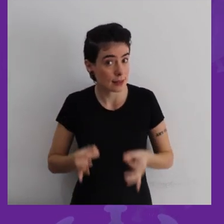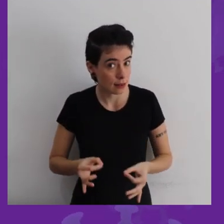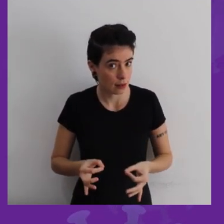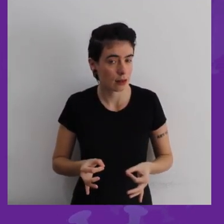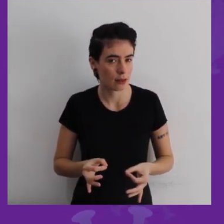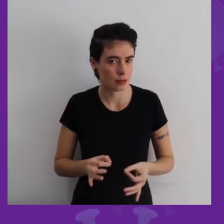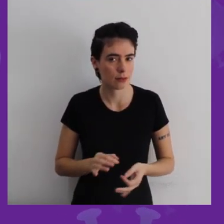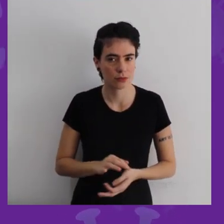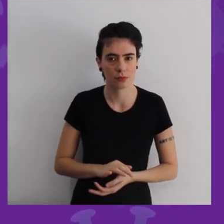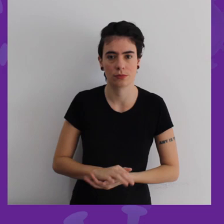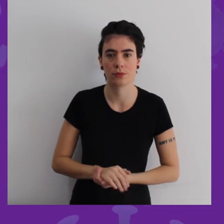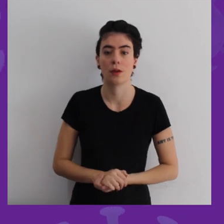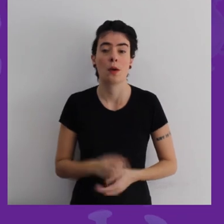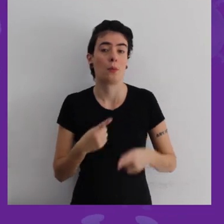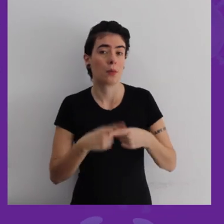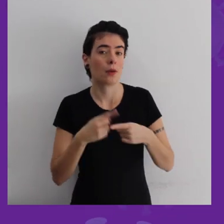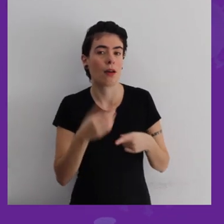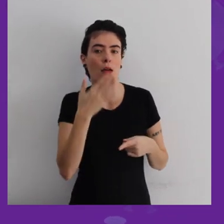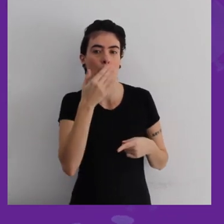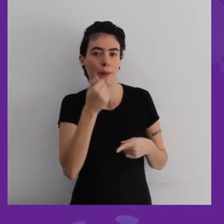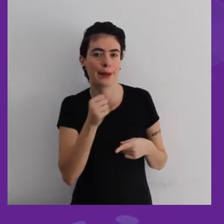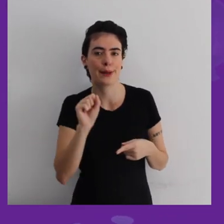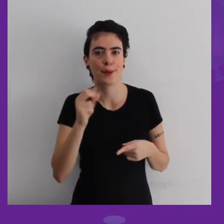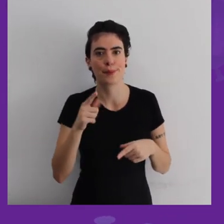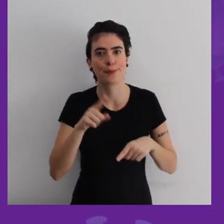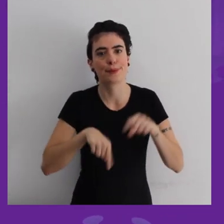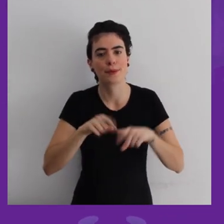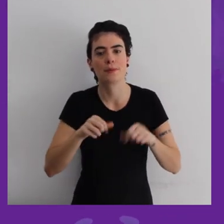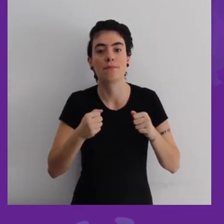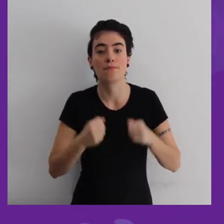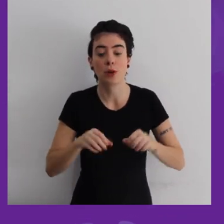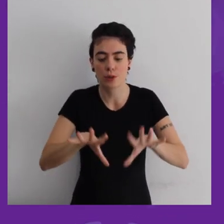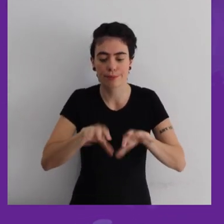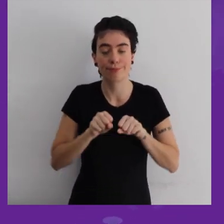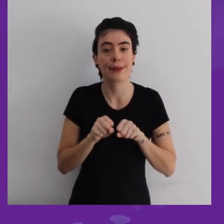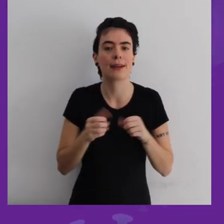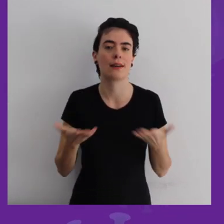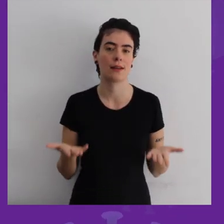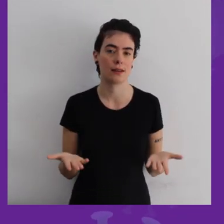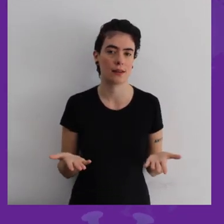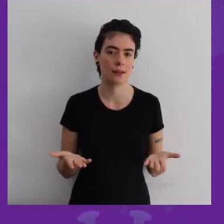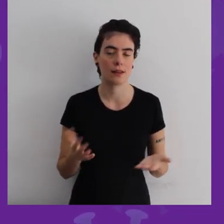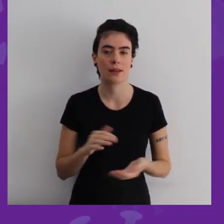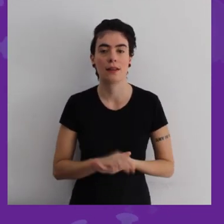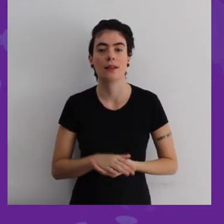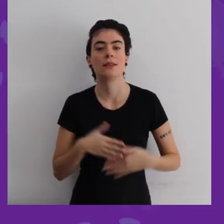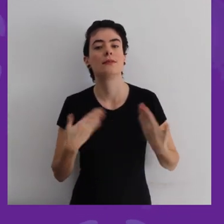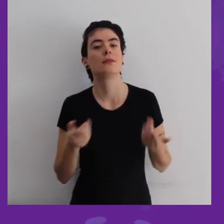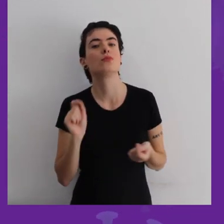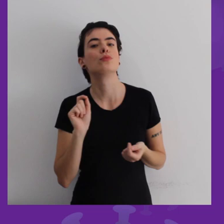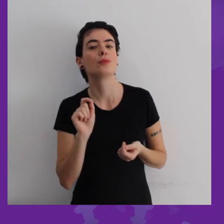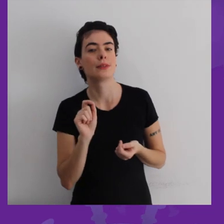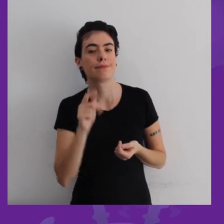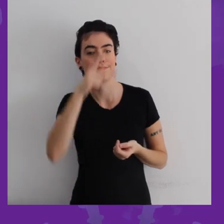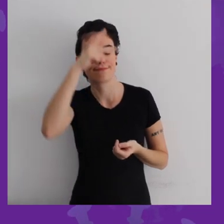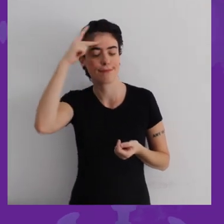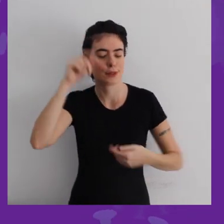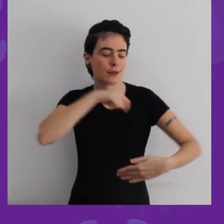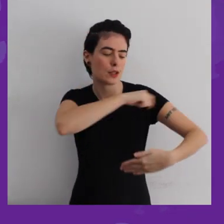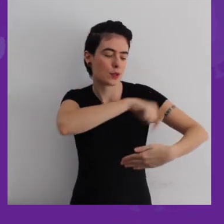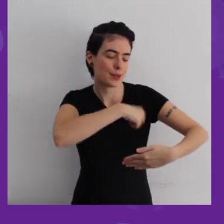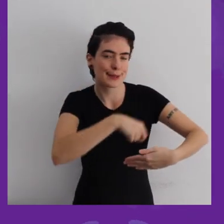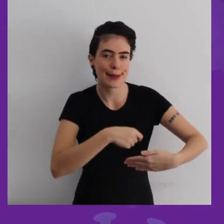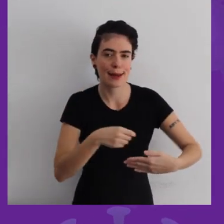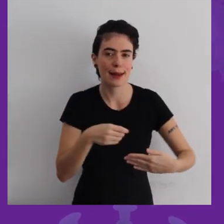para não contaminar o alimento ou produto que está oferecendo então as pessoas que vão manipular o alimento a forma de